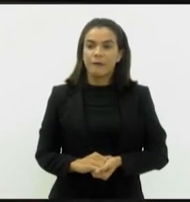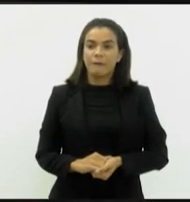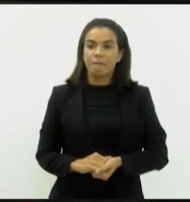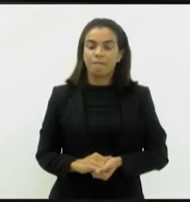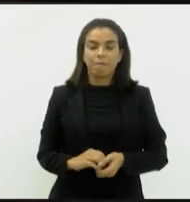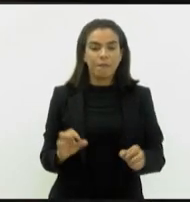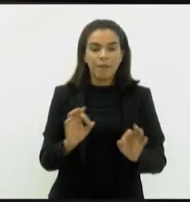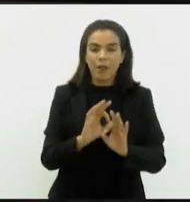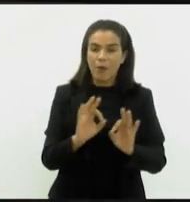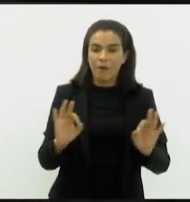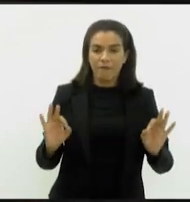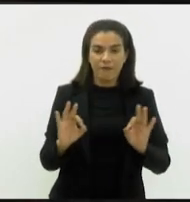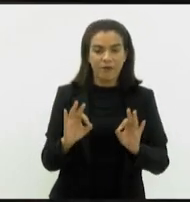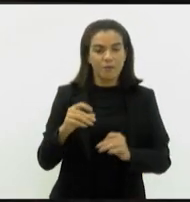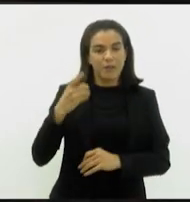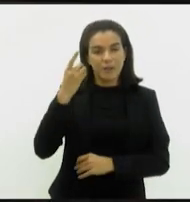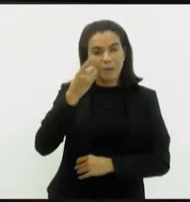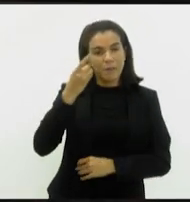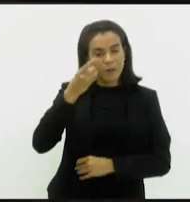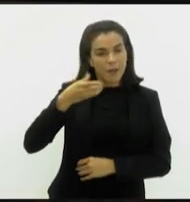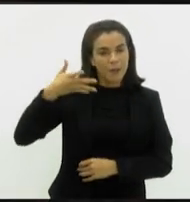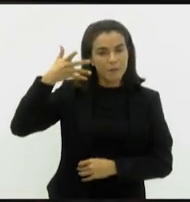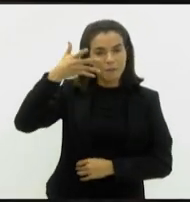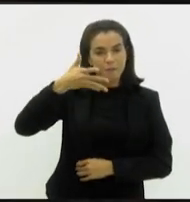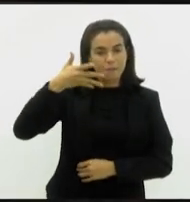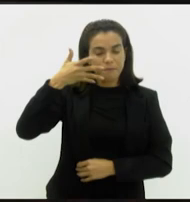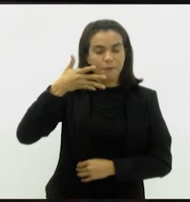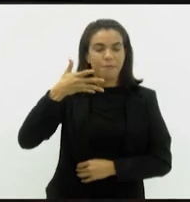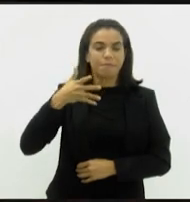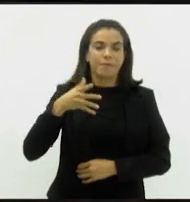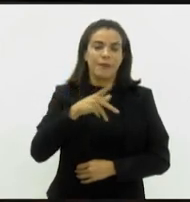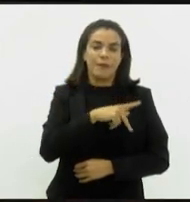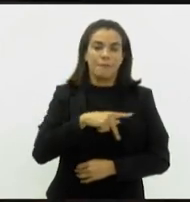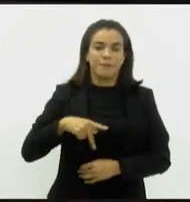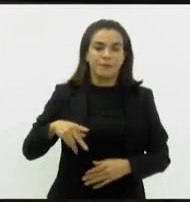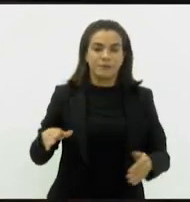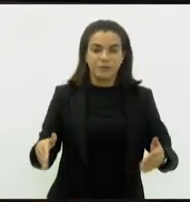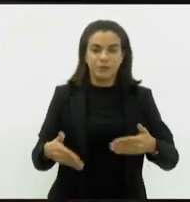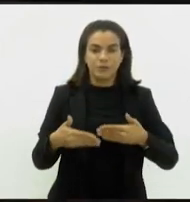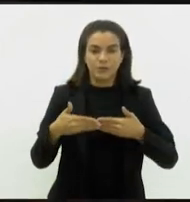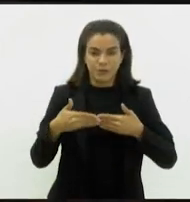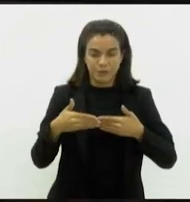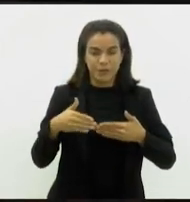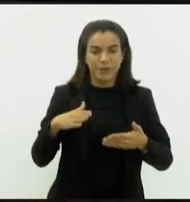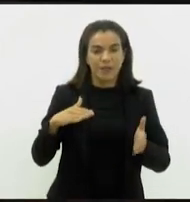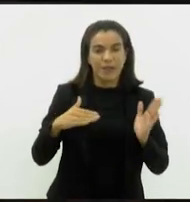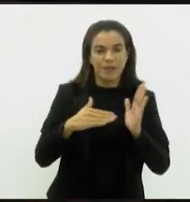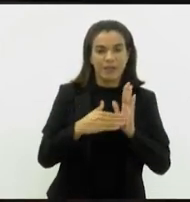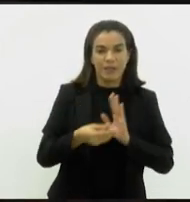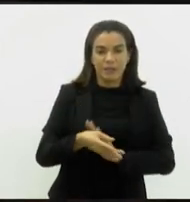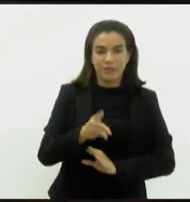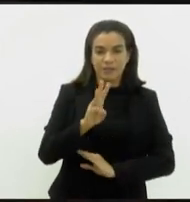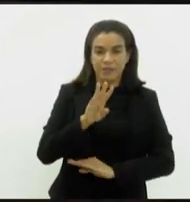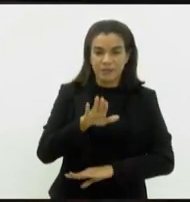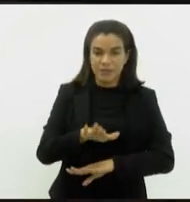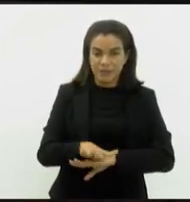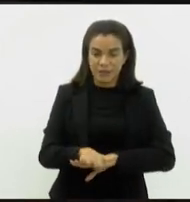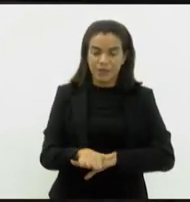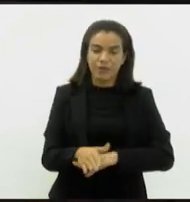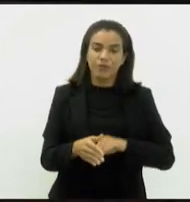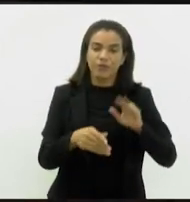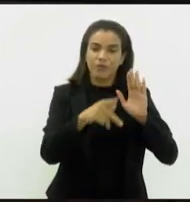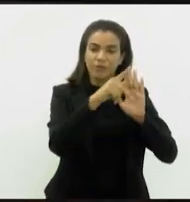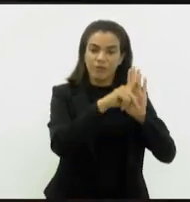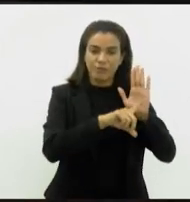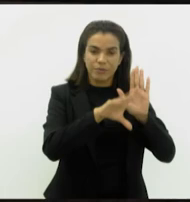Não havendo mais oradores inscritos, a presidência suspende a sessão até às 15 horas quando retornaremos com a